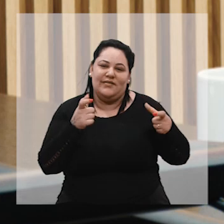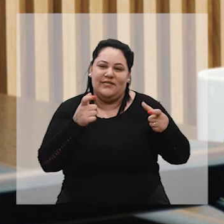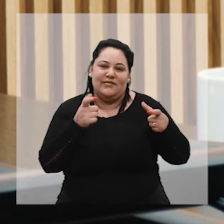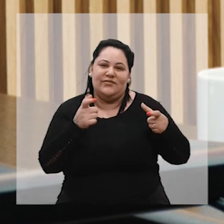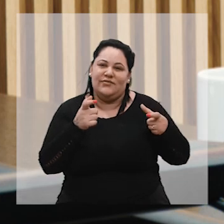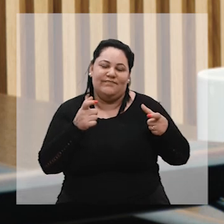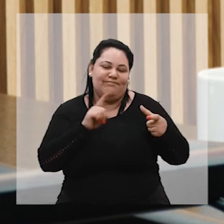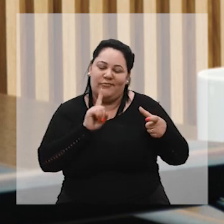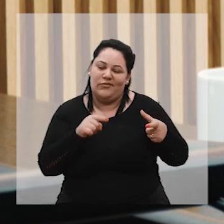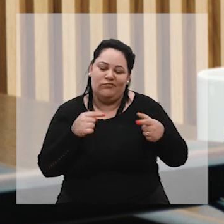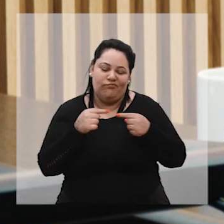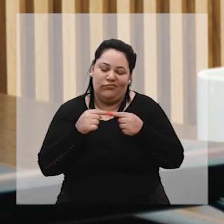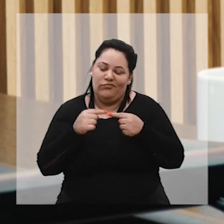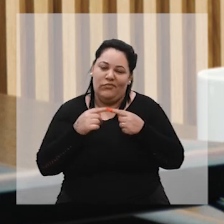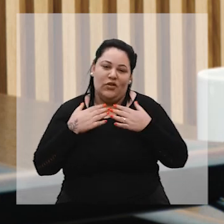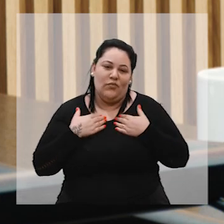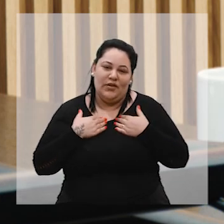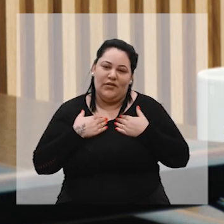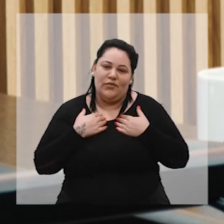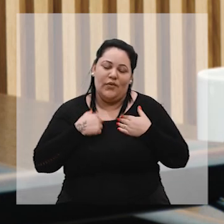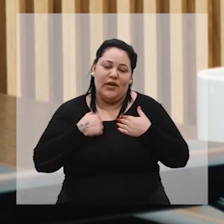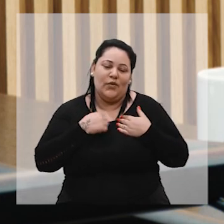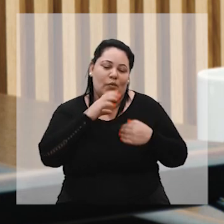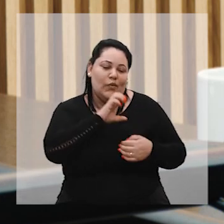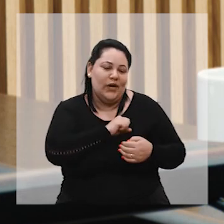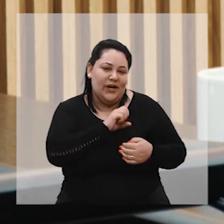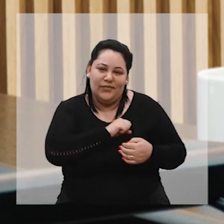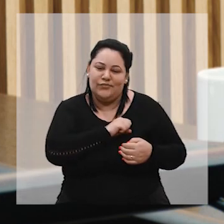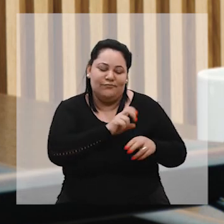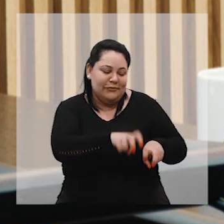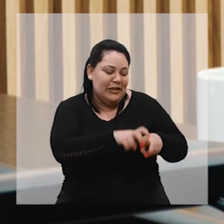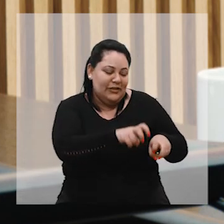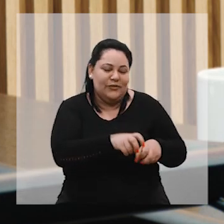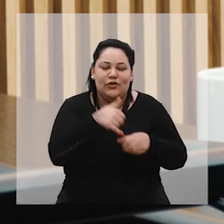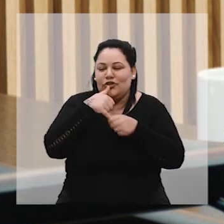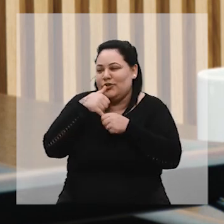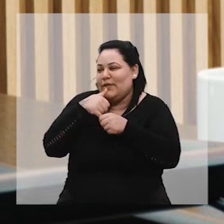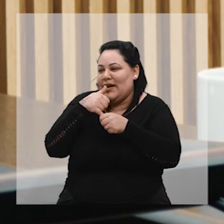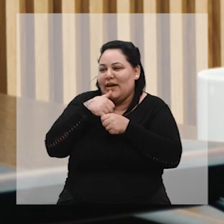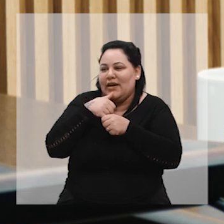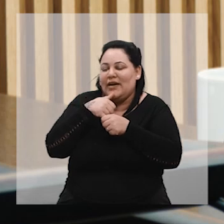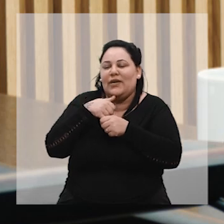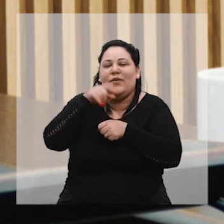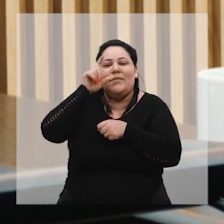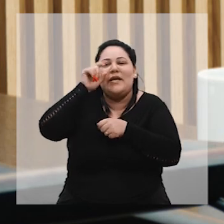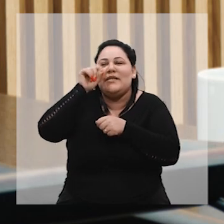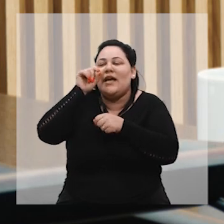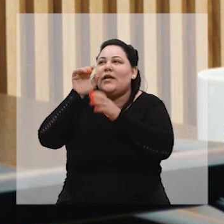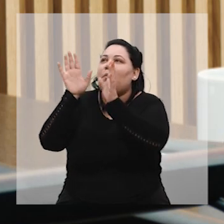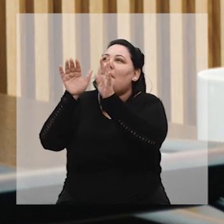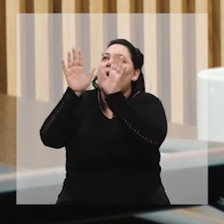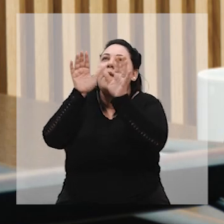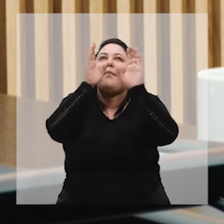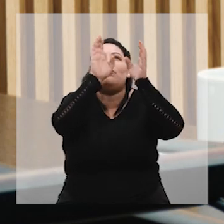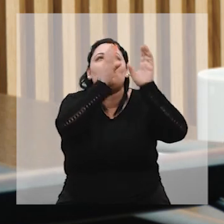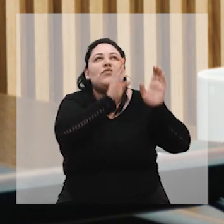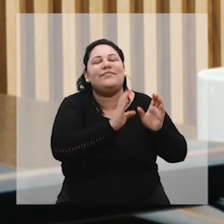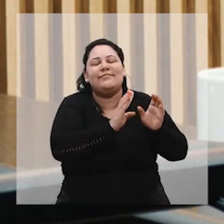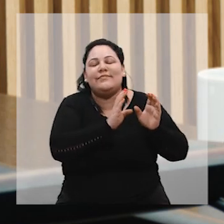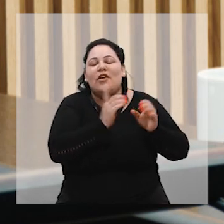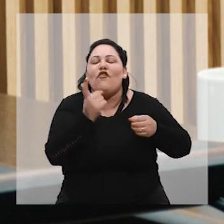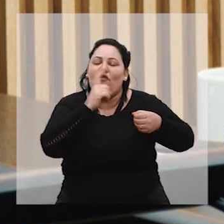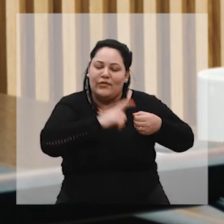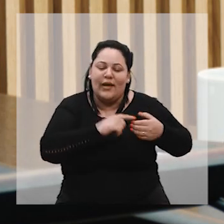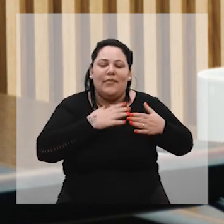pra mim. Eu gosto do interior, eu gosto de tomar meu chimarrão quieto, olhando os passarinhos cantar. Eu vou voltar pra minha terra. Só